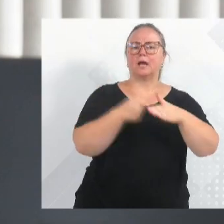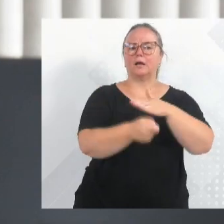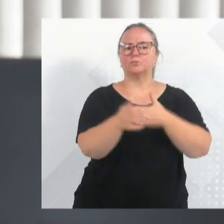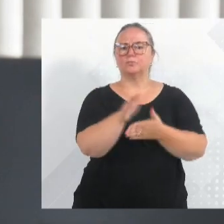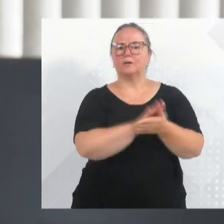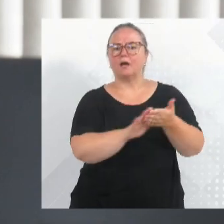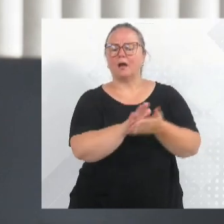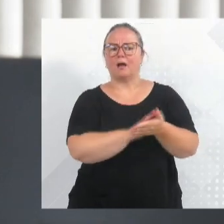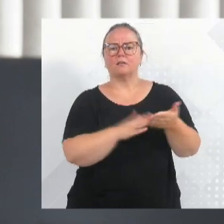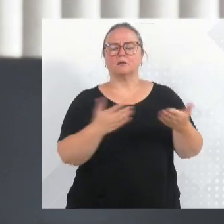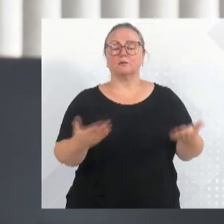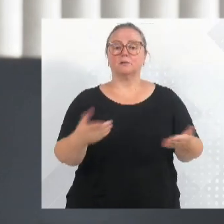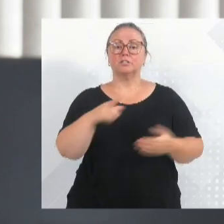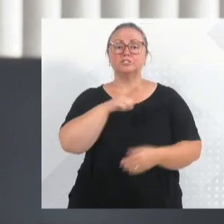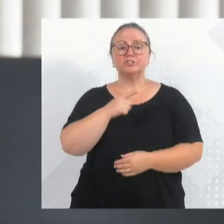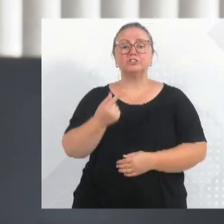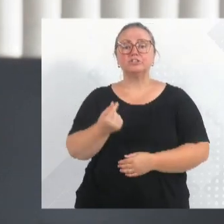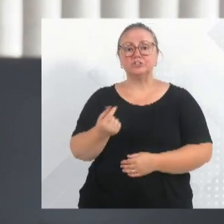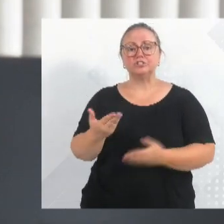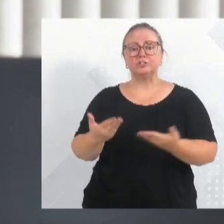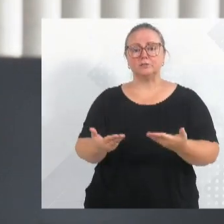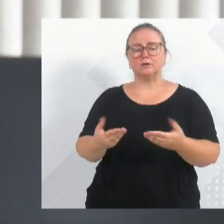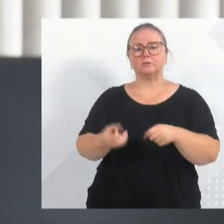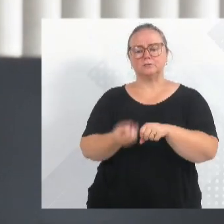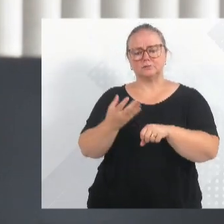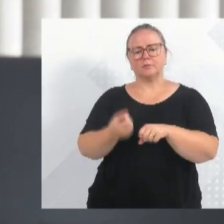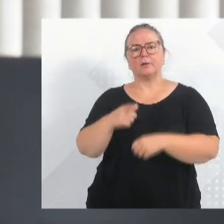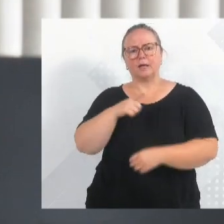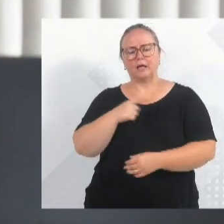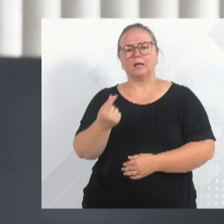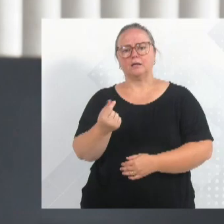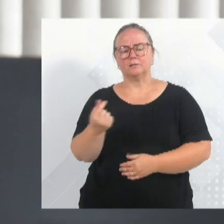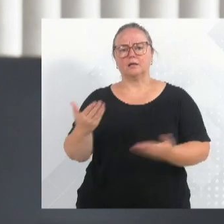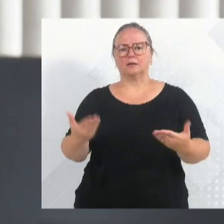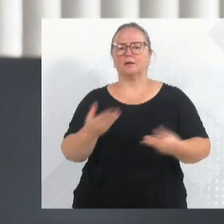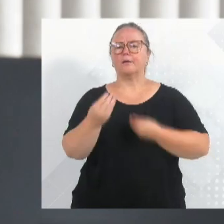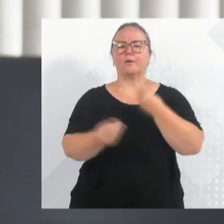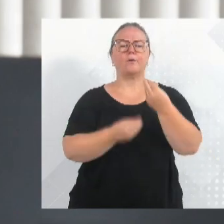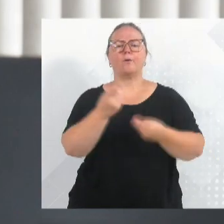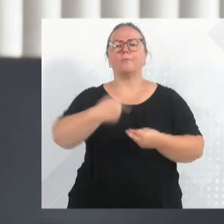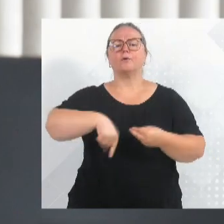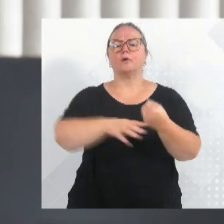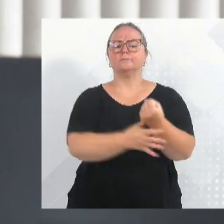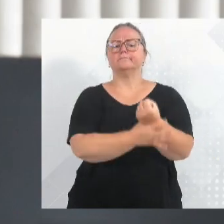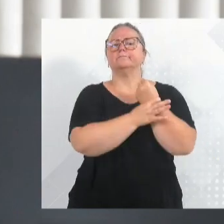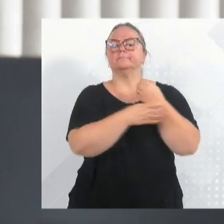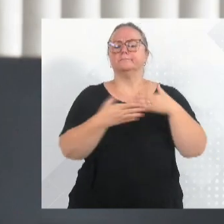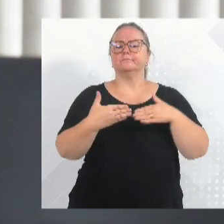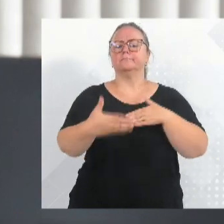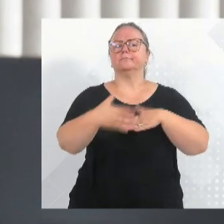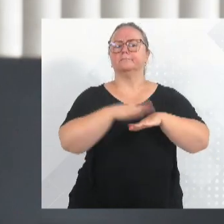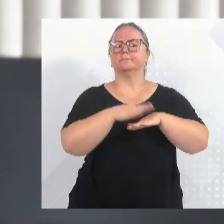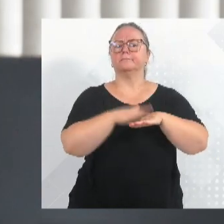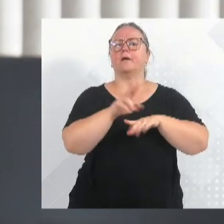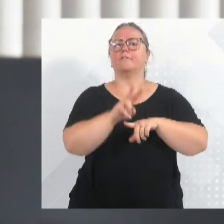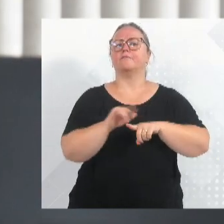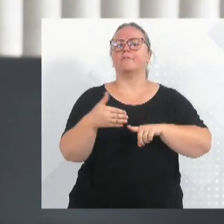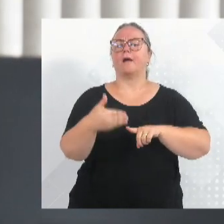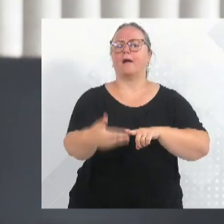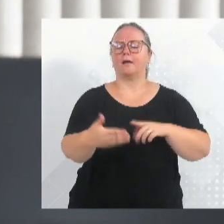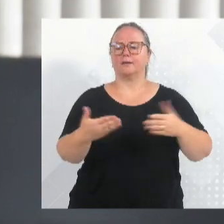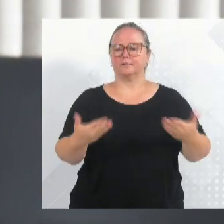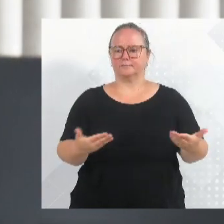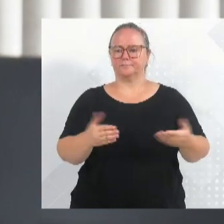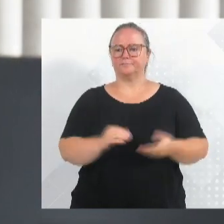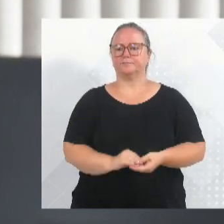recursos próprios, que a gente já viu que o SAMAI também tem, e o que nos garante que esses investimentos serão feitos agora, a curto, médio e longo prazo,